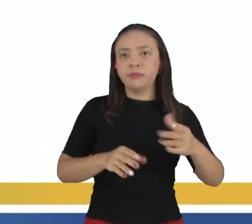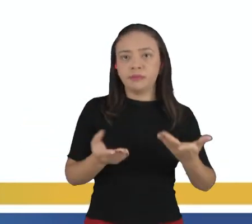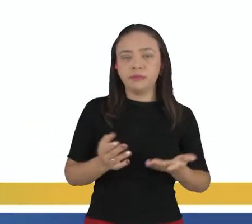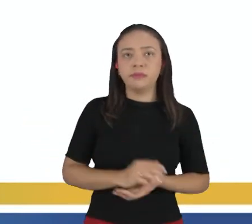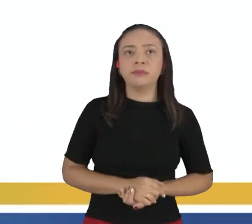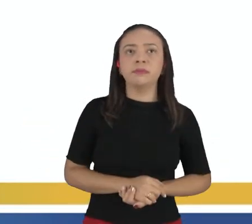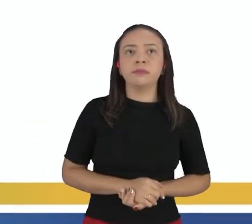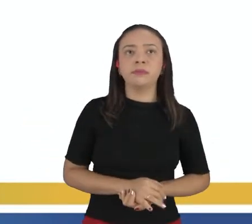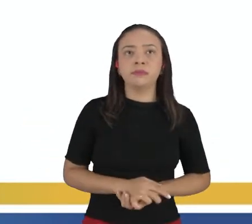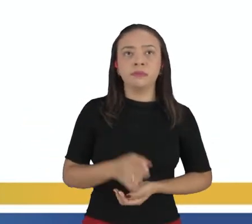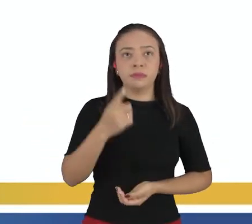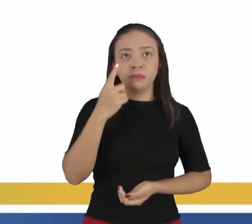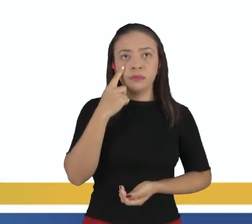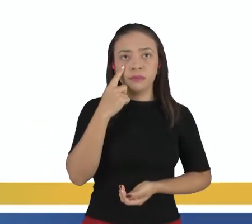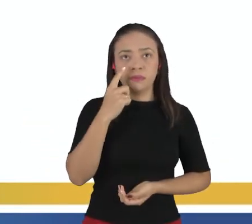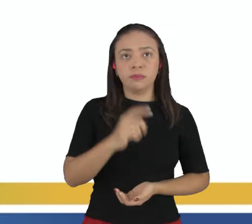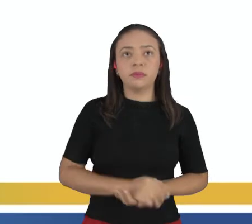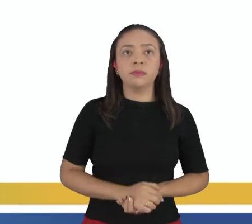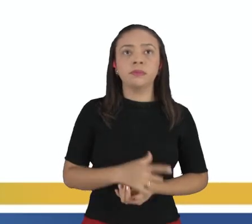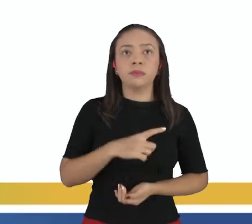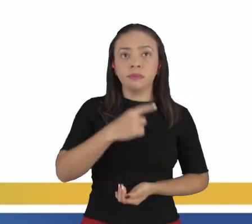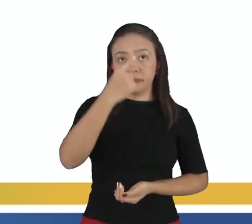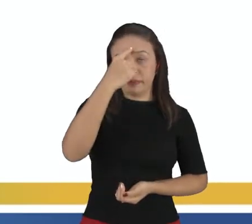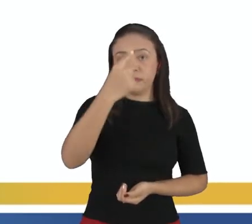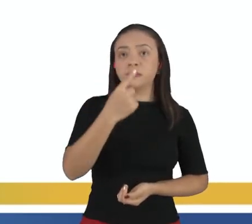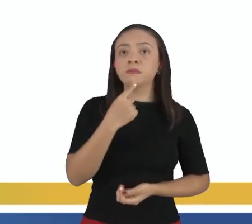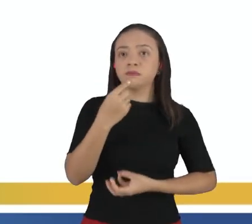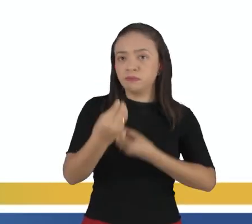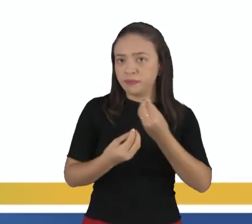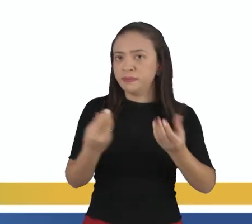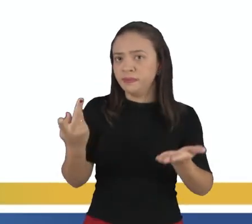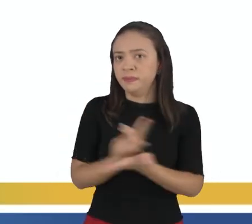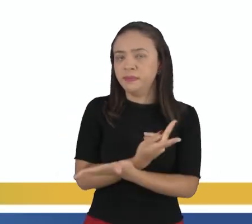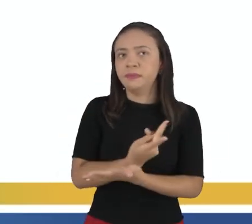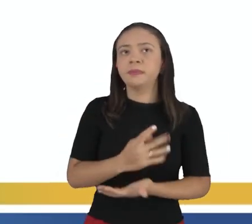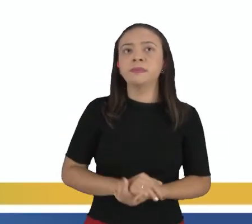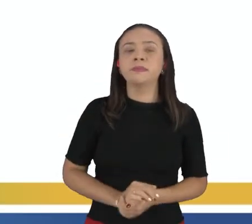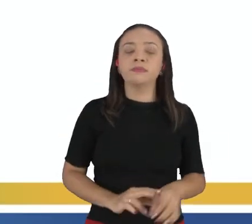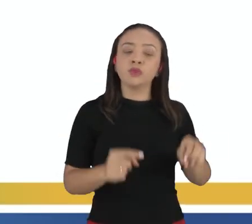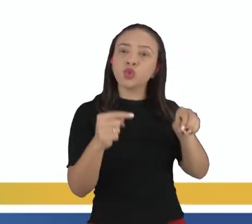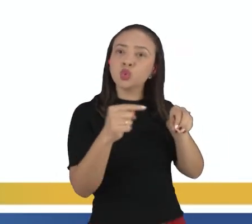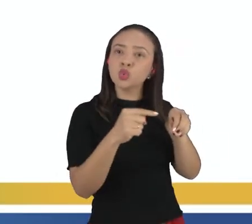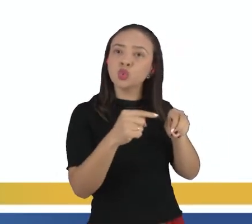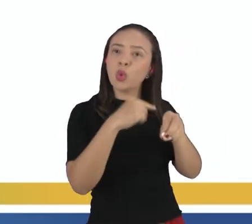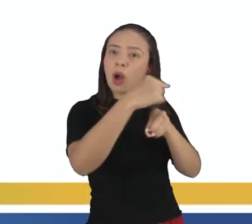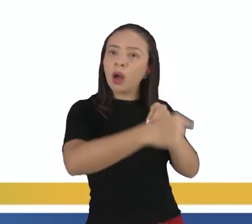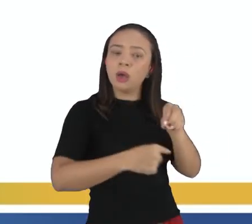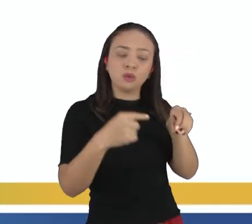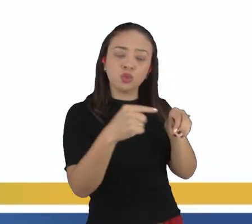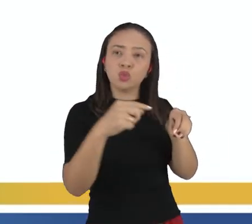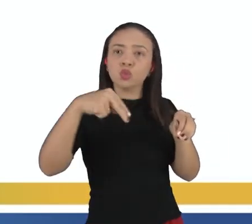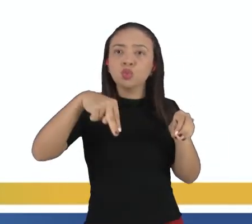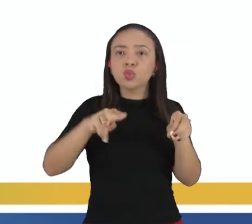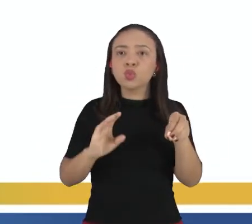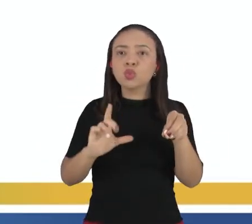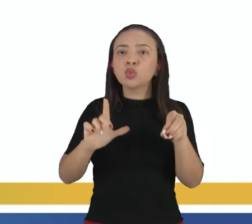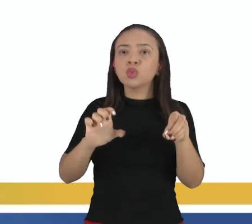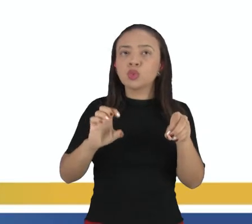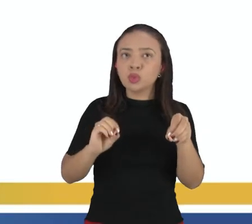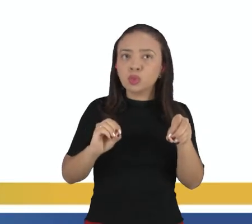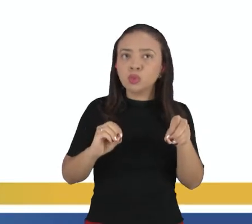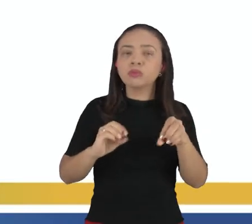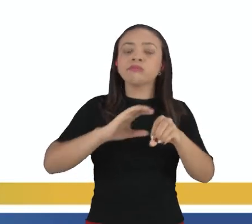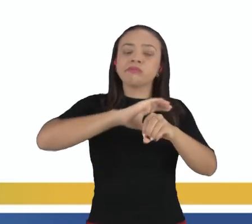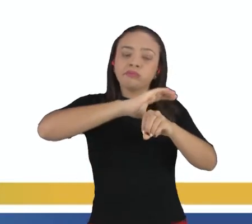maiúsculas. Segundo, então aqui a gente tem a imagem, né, do núcleo do átomo, as suas órbitas de energia,